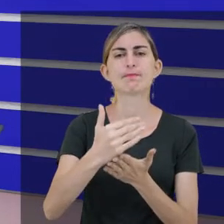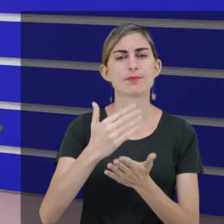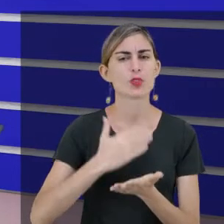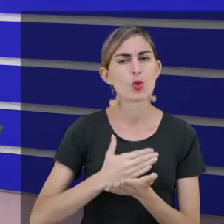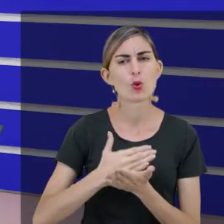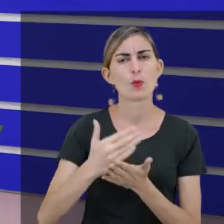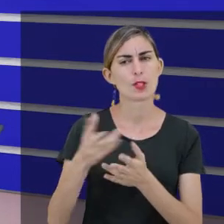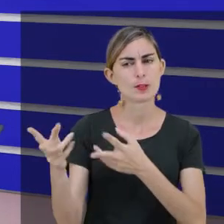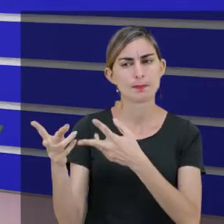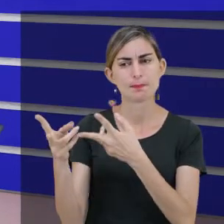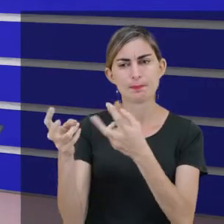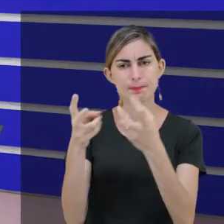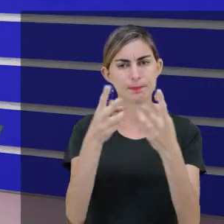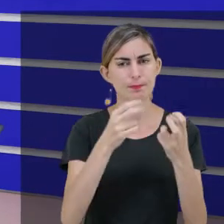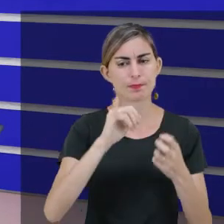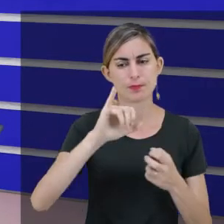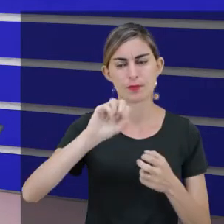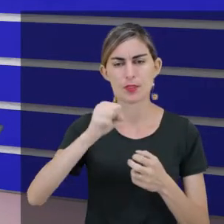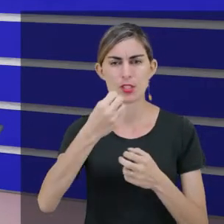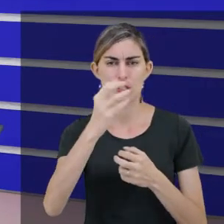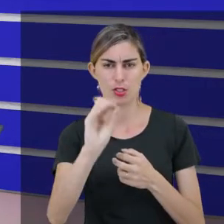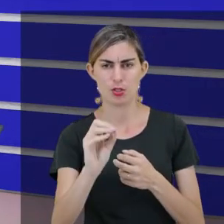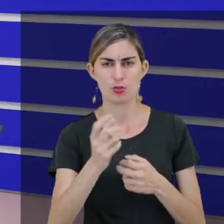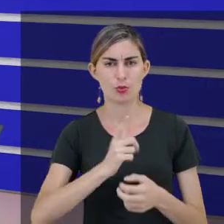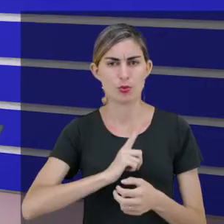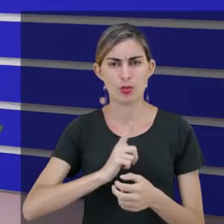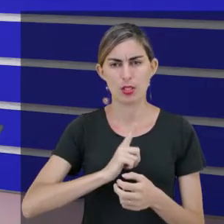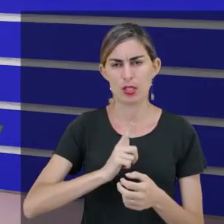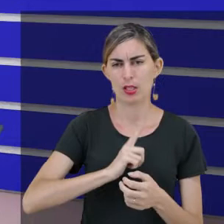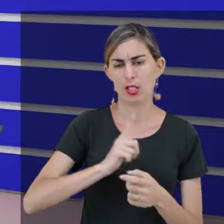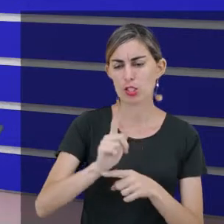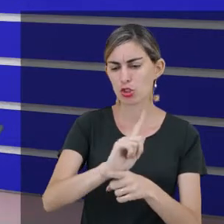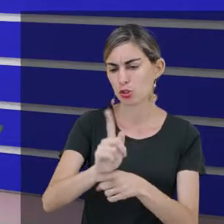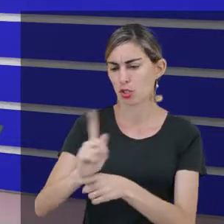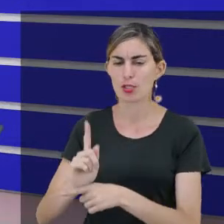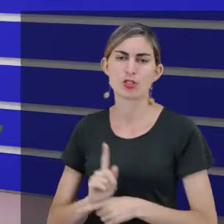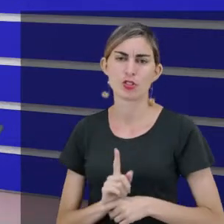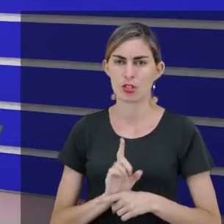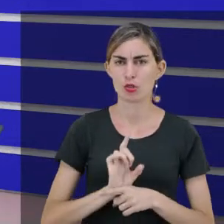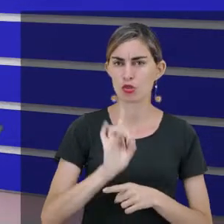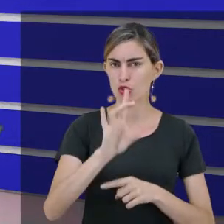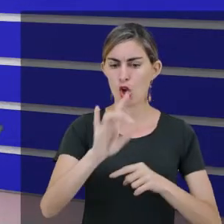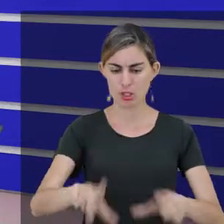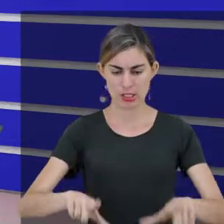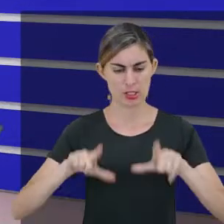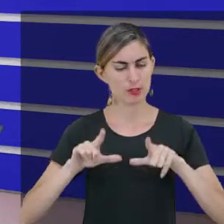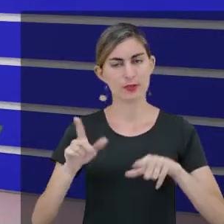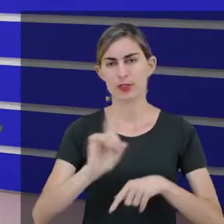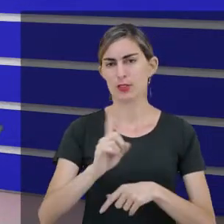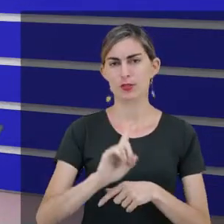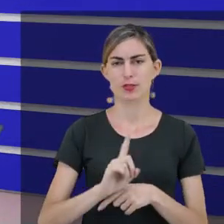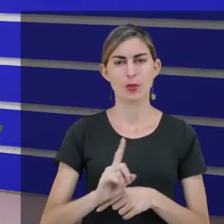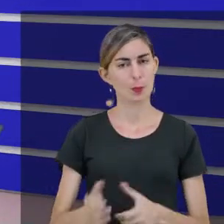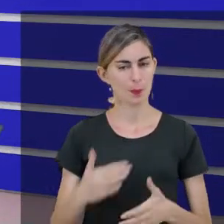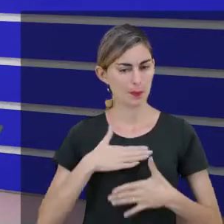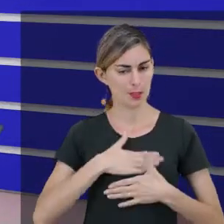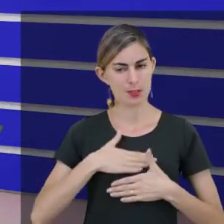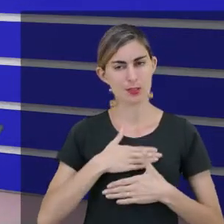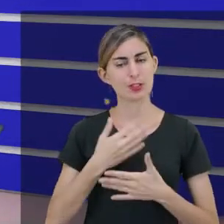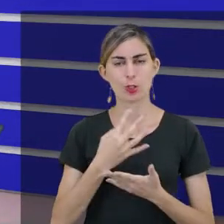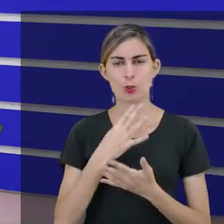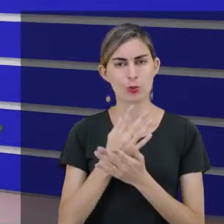comecei a perceber que a ISO ela tem uma questão muito mais de gestão do que de certificação. Sim. E é um prazer contar aí com todos